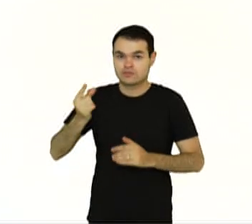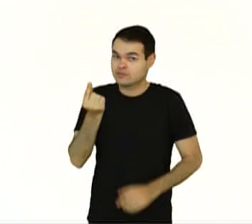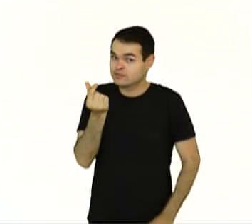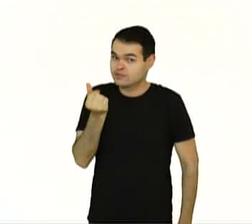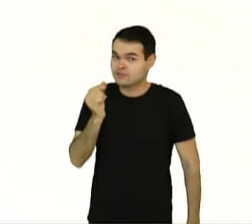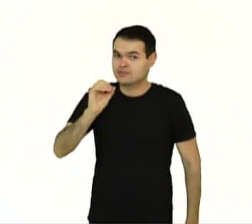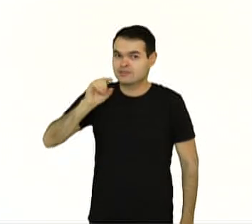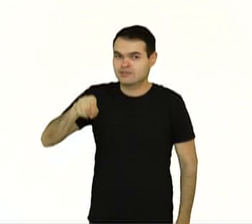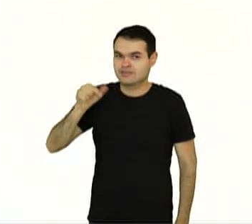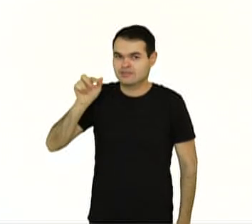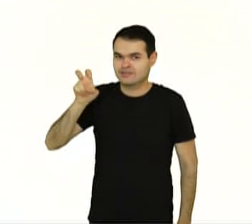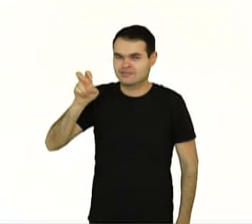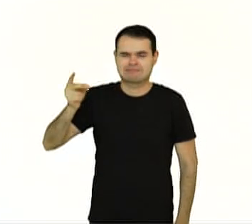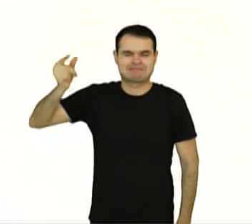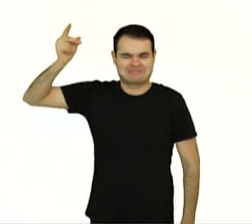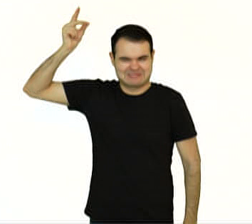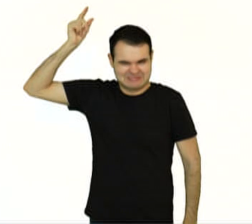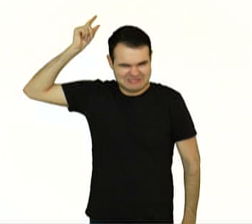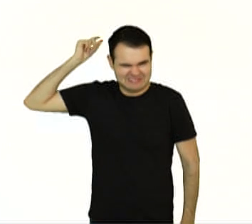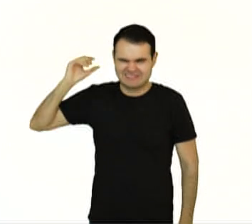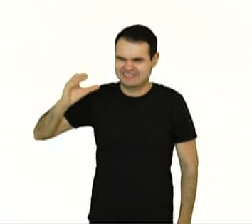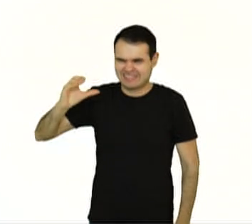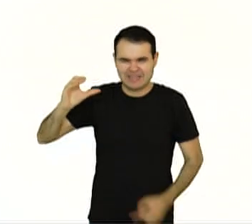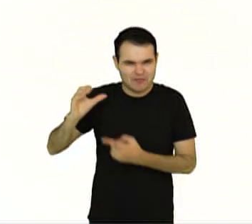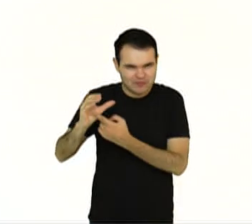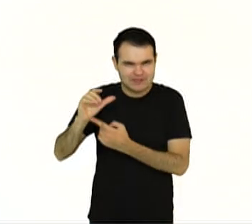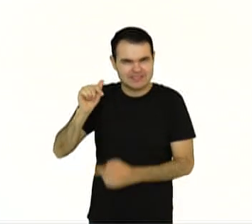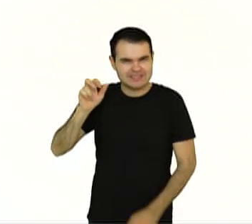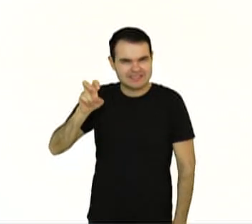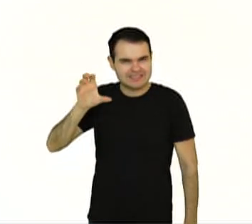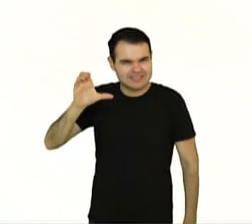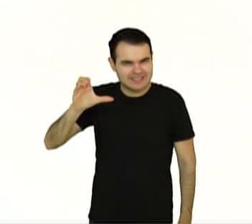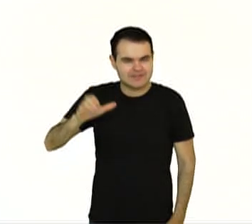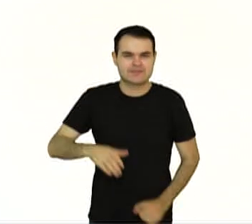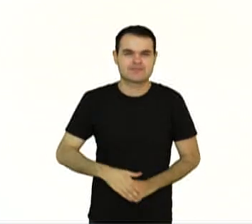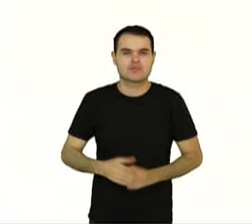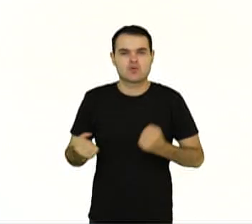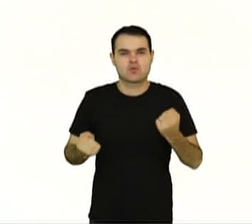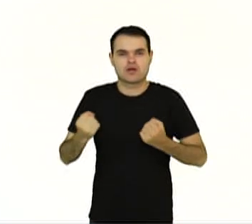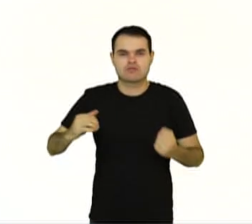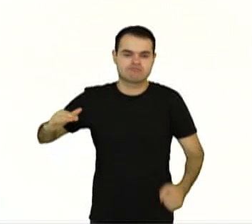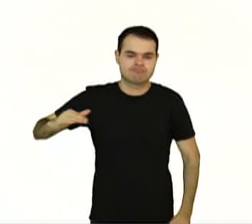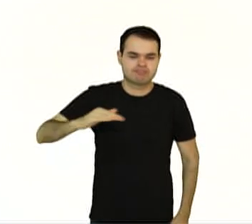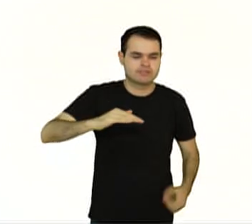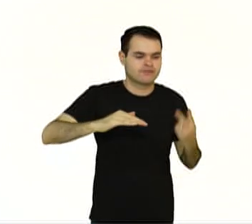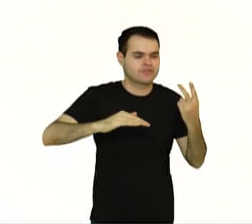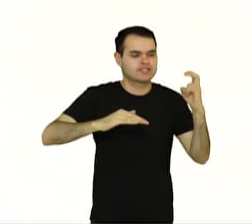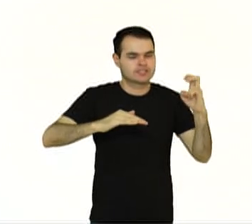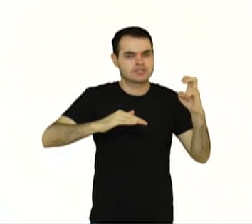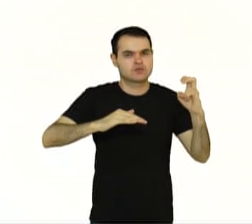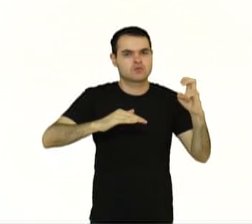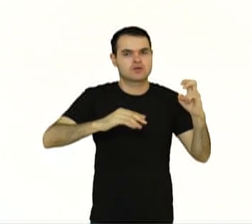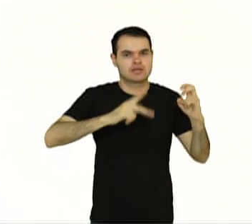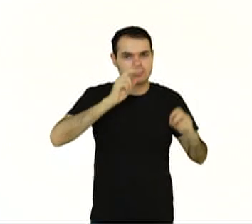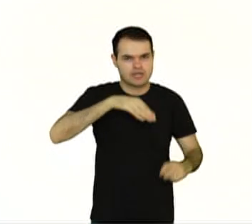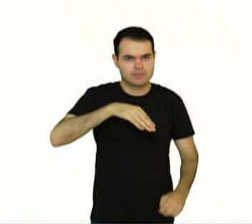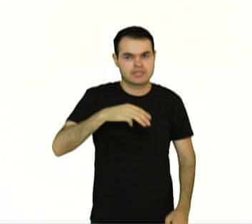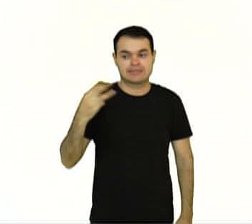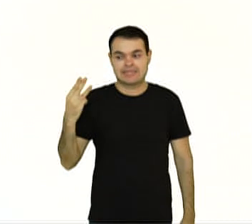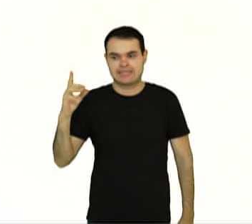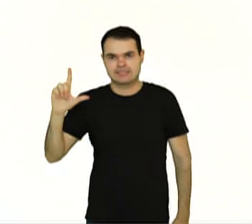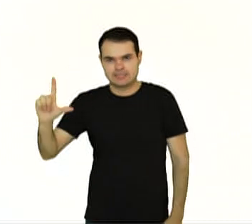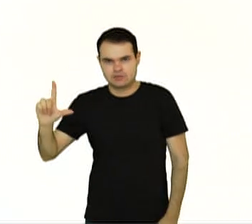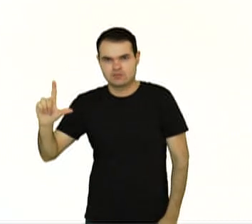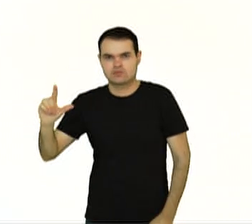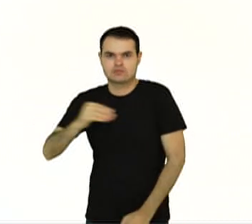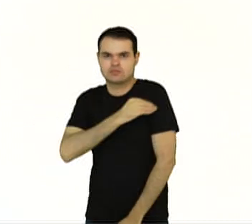centavos. Esse exercício é bem antigo, né? O carro de Henrique percorre 25 quilômetros com 3 litros de álcool.